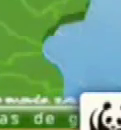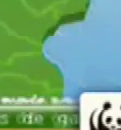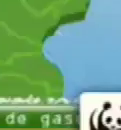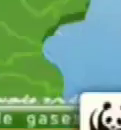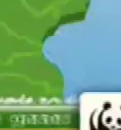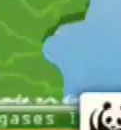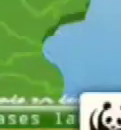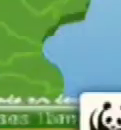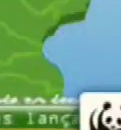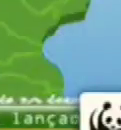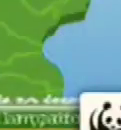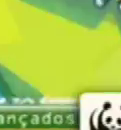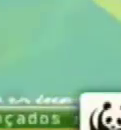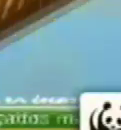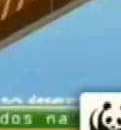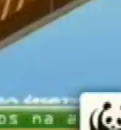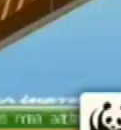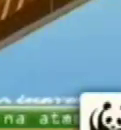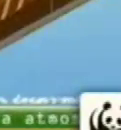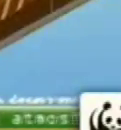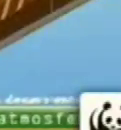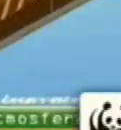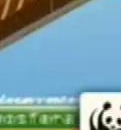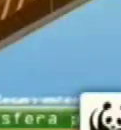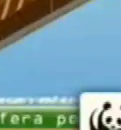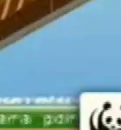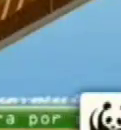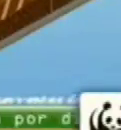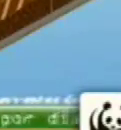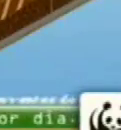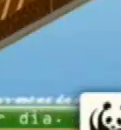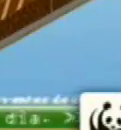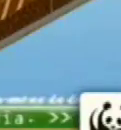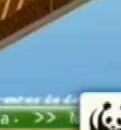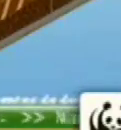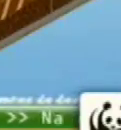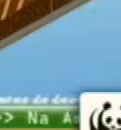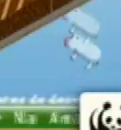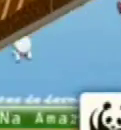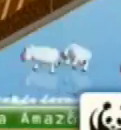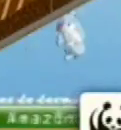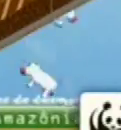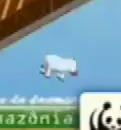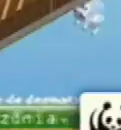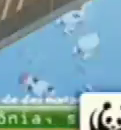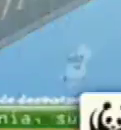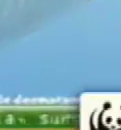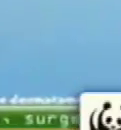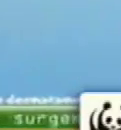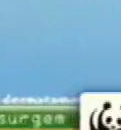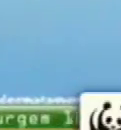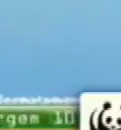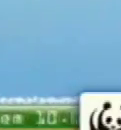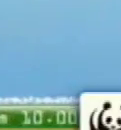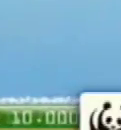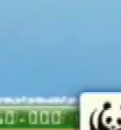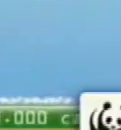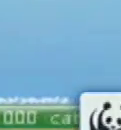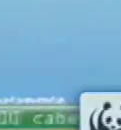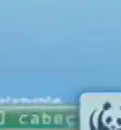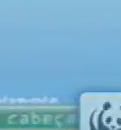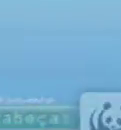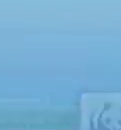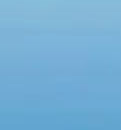produtos oriundos do desmatamento ilegal da Amazônia são consumidos. As queimadas são o principal instrumento para transformar a floresta em pastagem. Todo esse